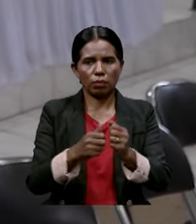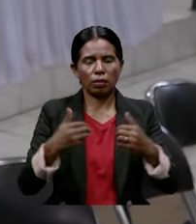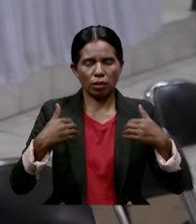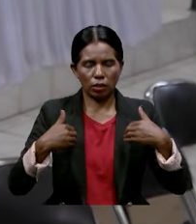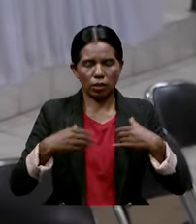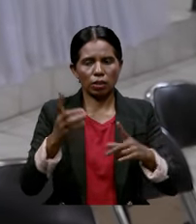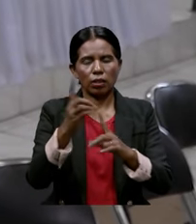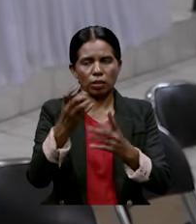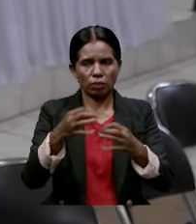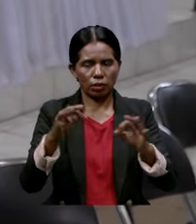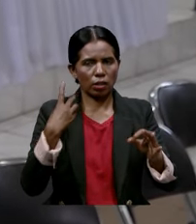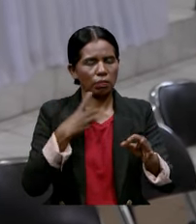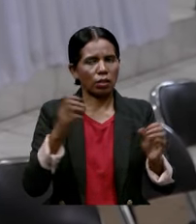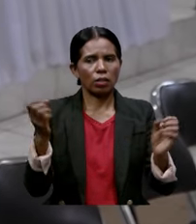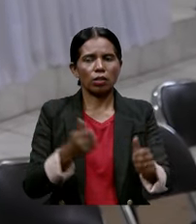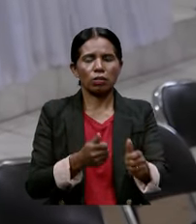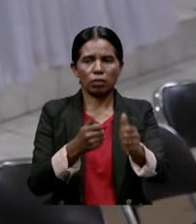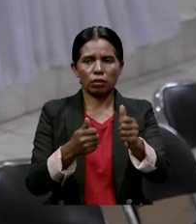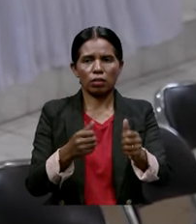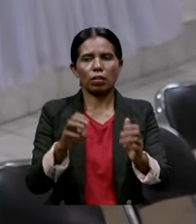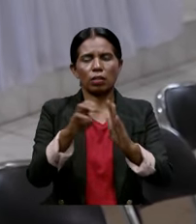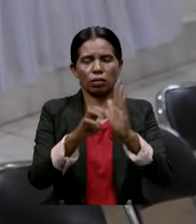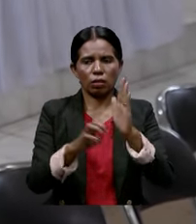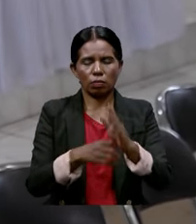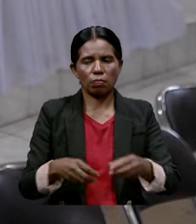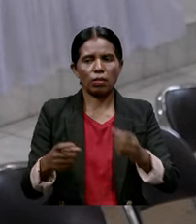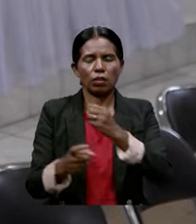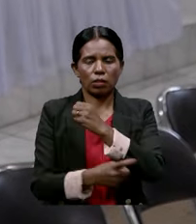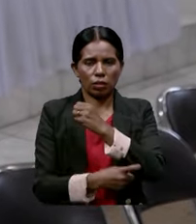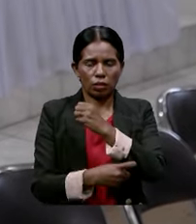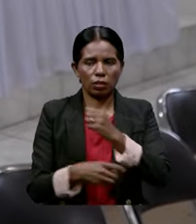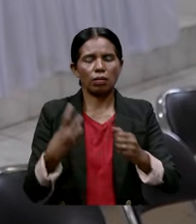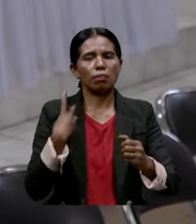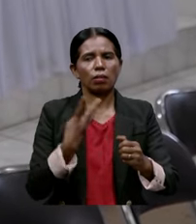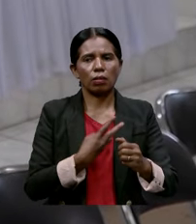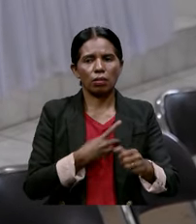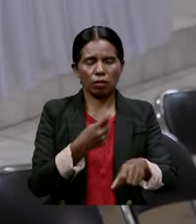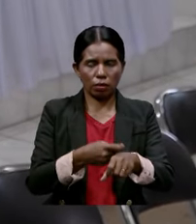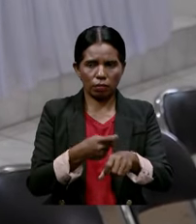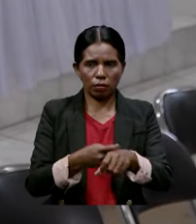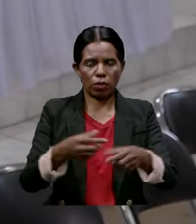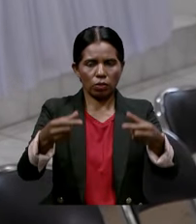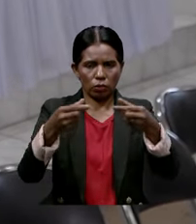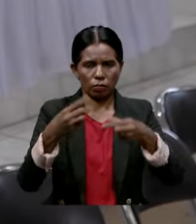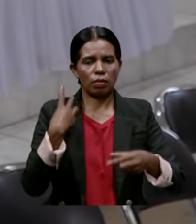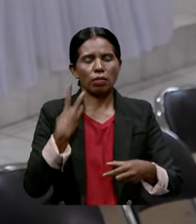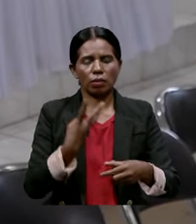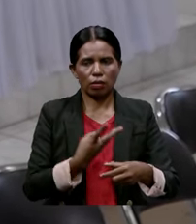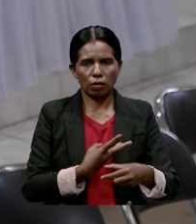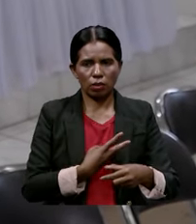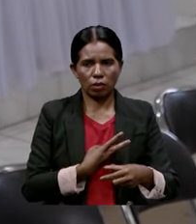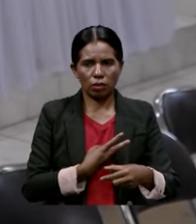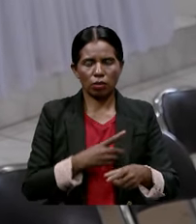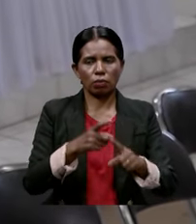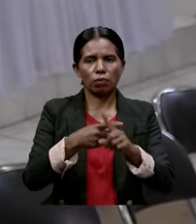deadline bangira amla cumpri amos estar bele fo sansan Miami hawanen tempo nebe fo Miami fulan